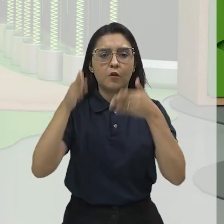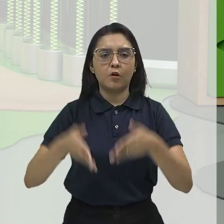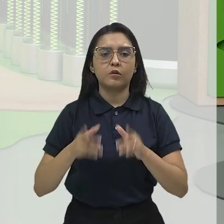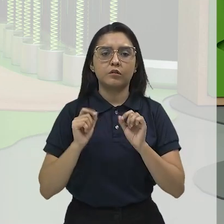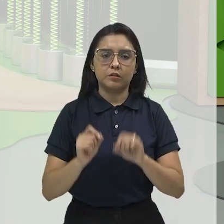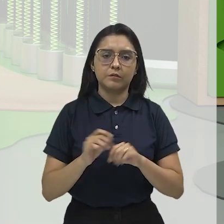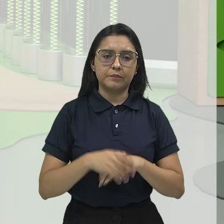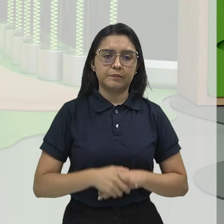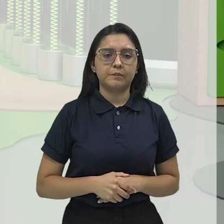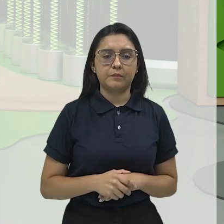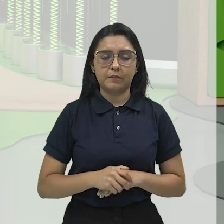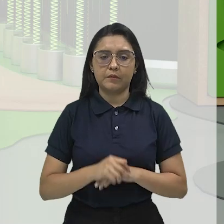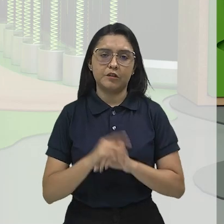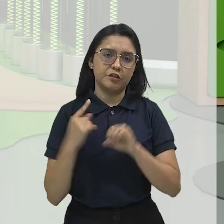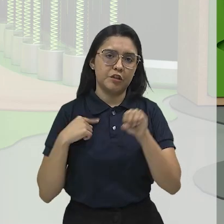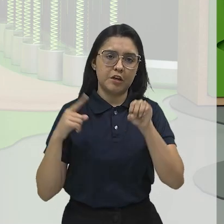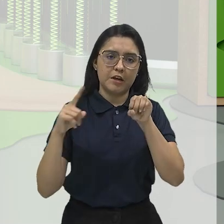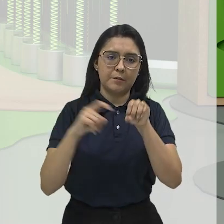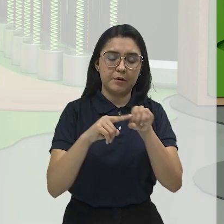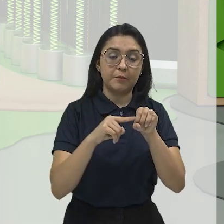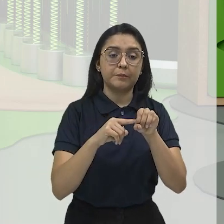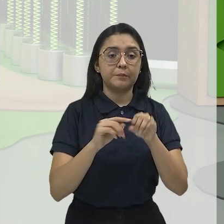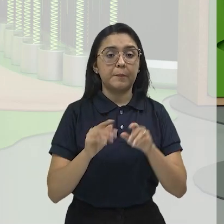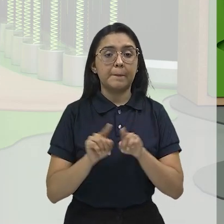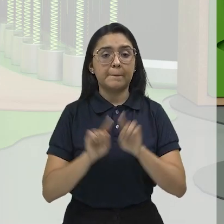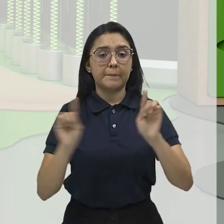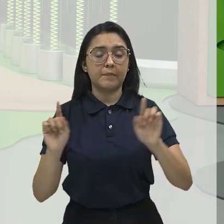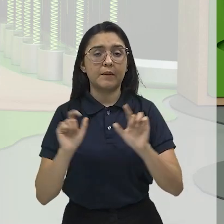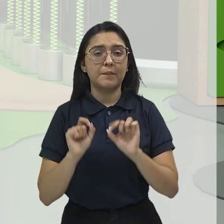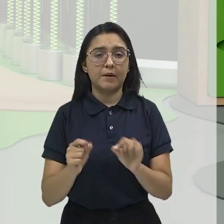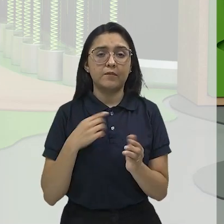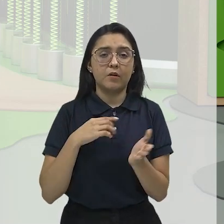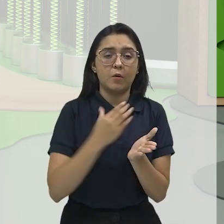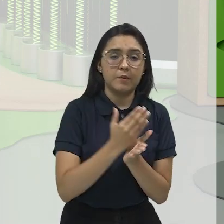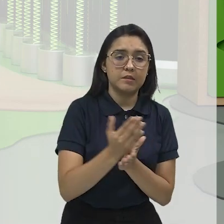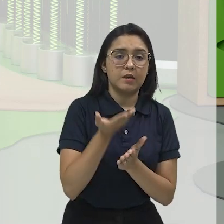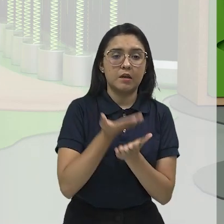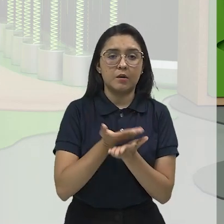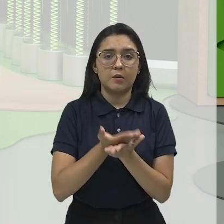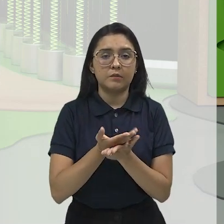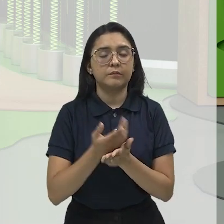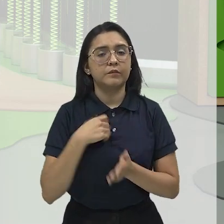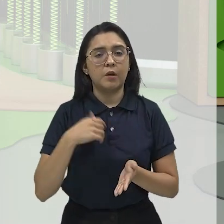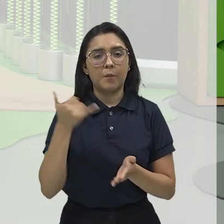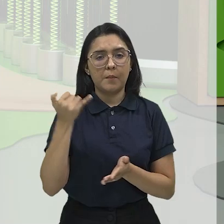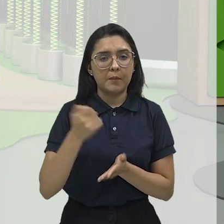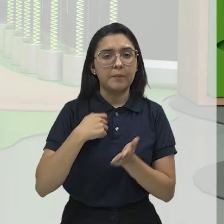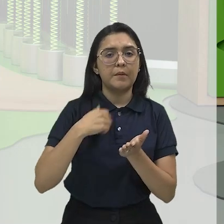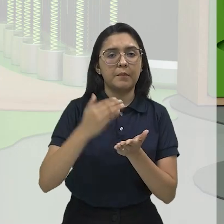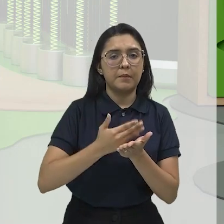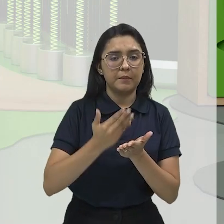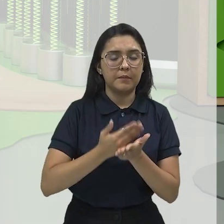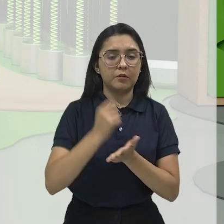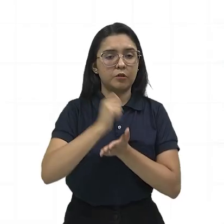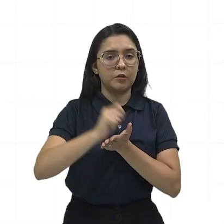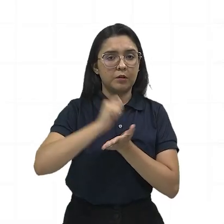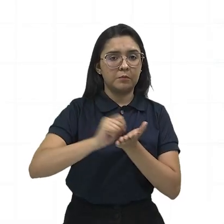a embriologia. Mas vamos começar aí a nossa aula de fato, papel e caneta agora para a gente começar a